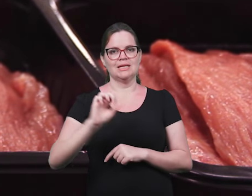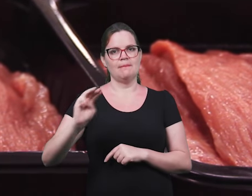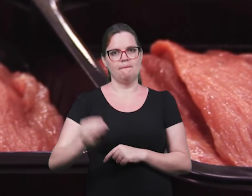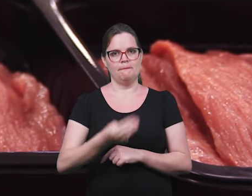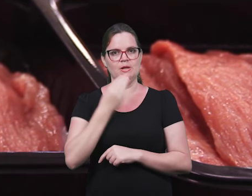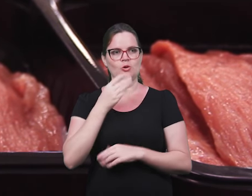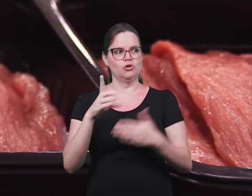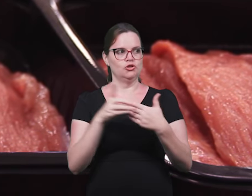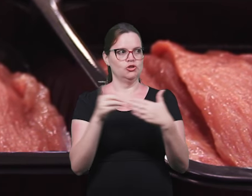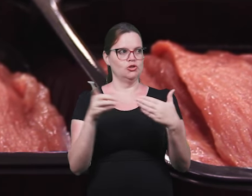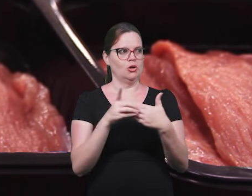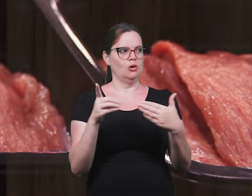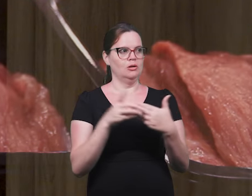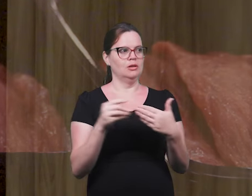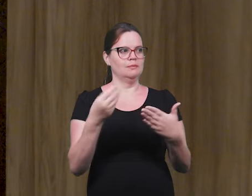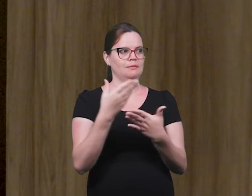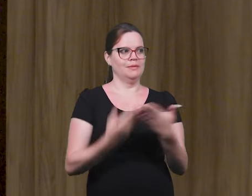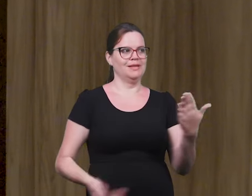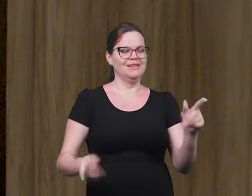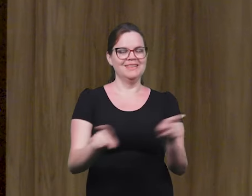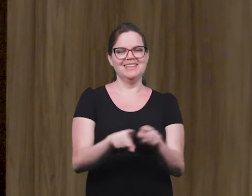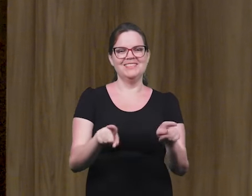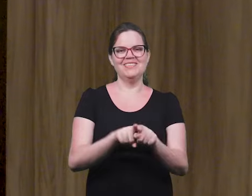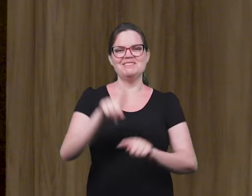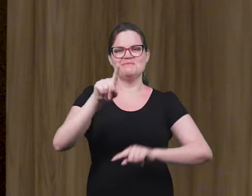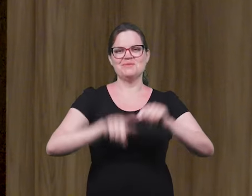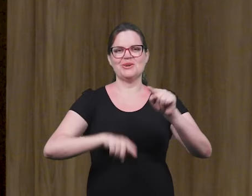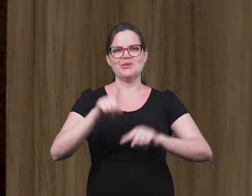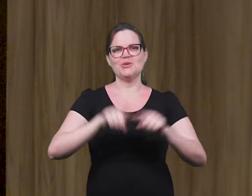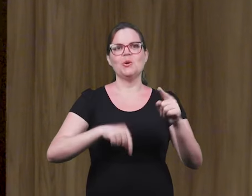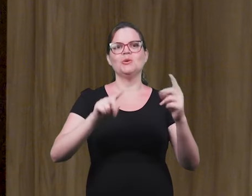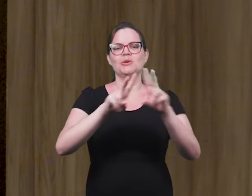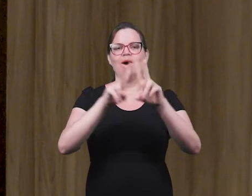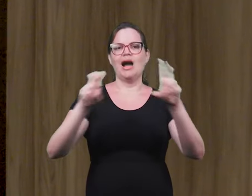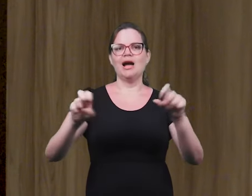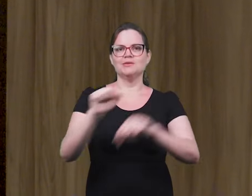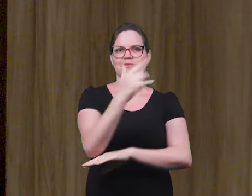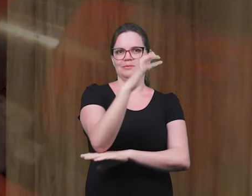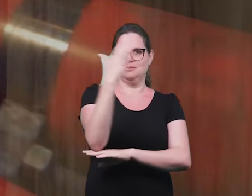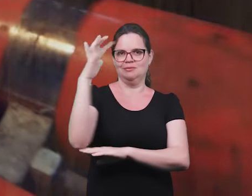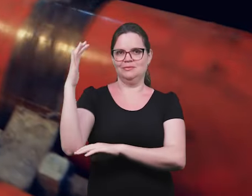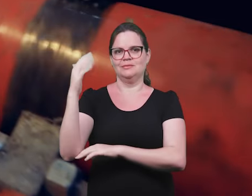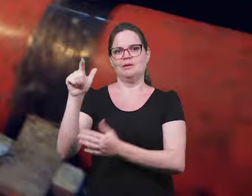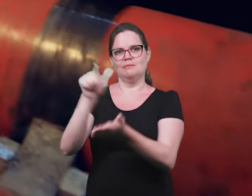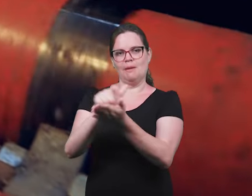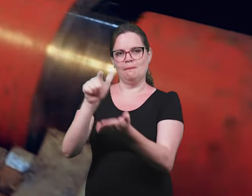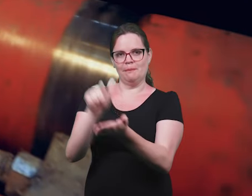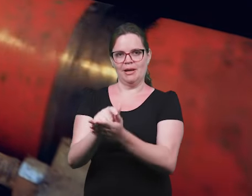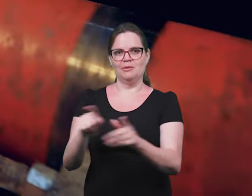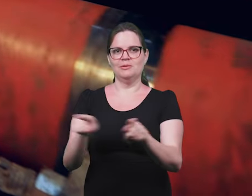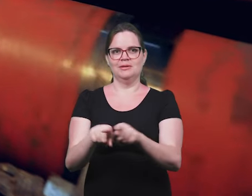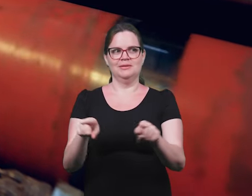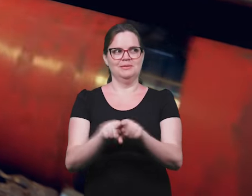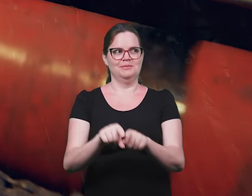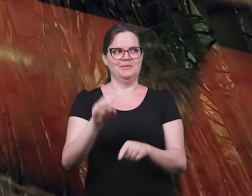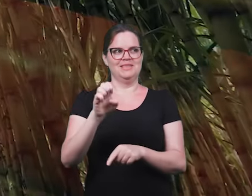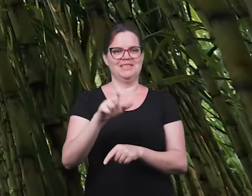169,6 milhões de dólares, produtos florestais como celulose e